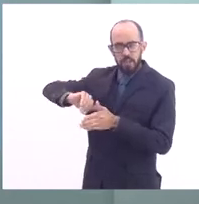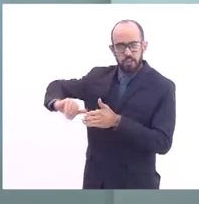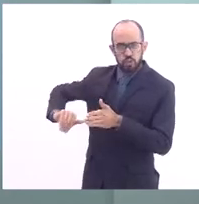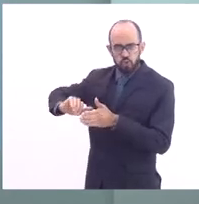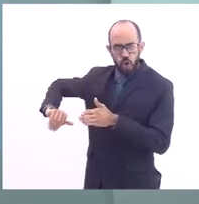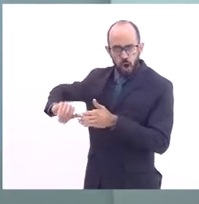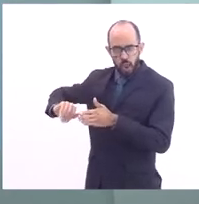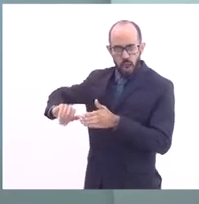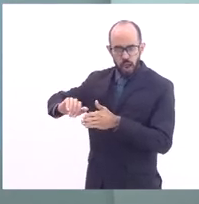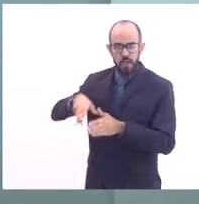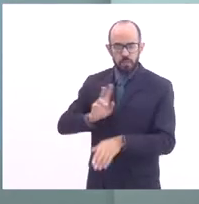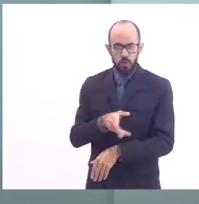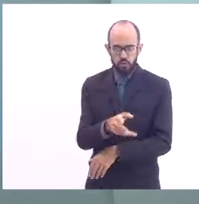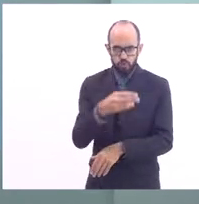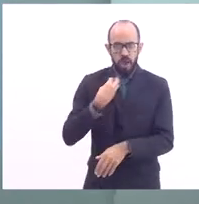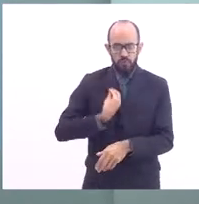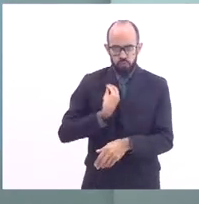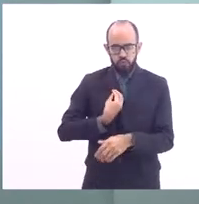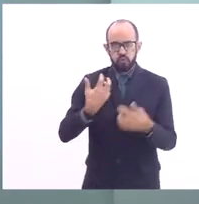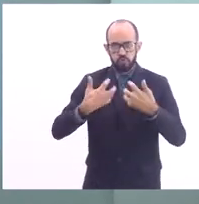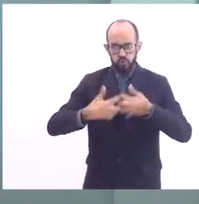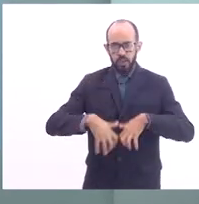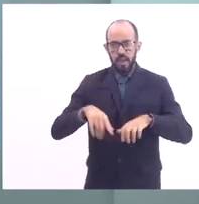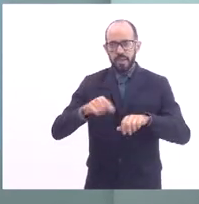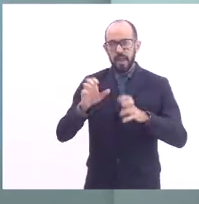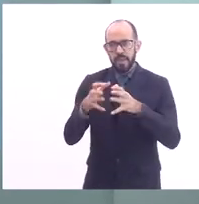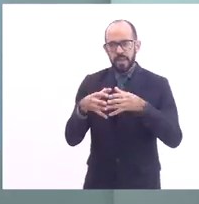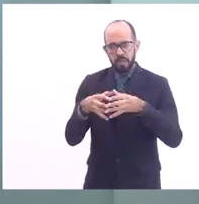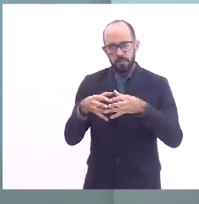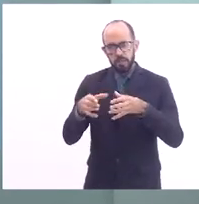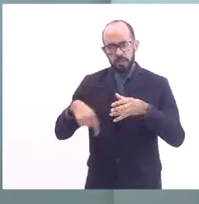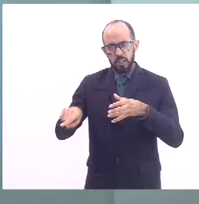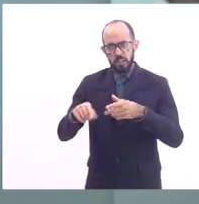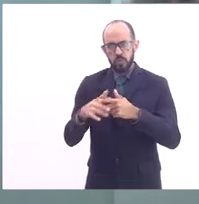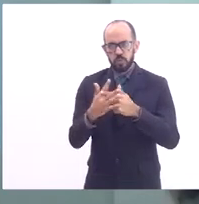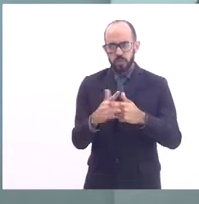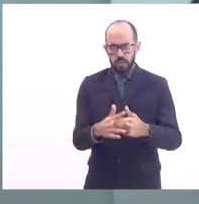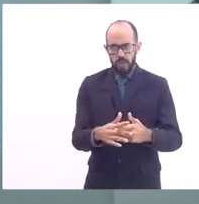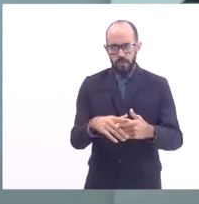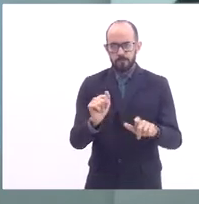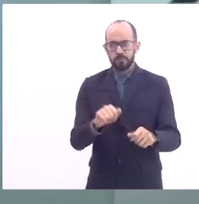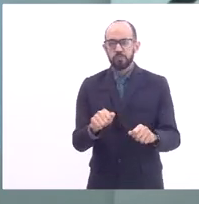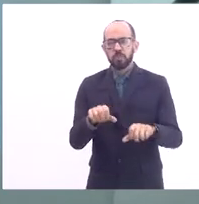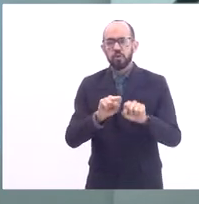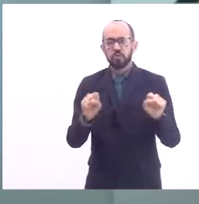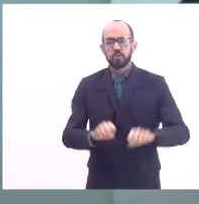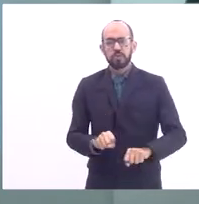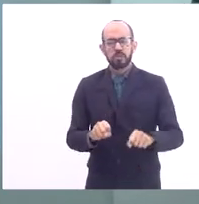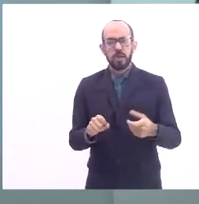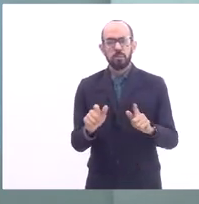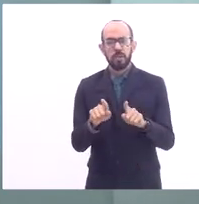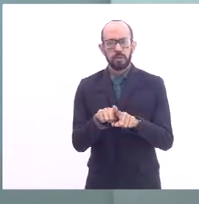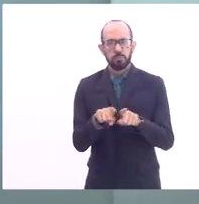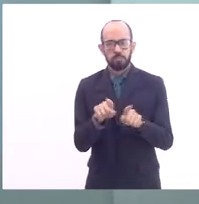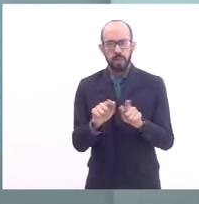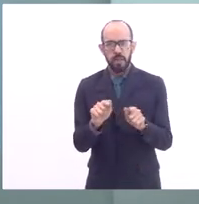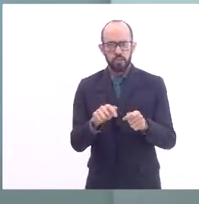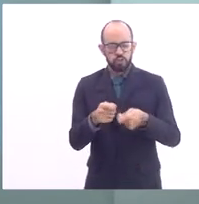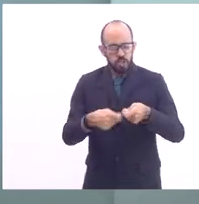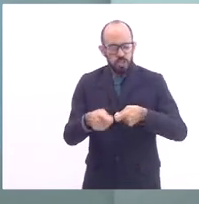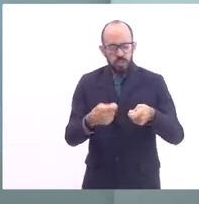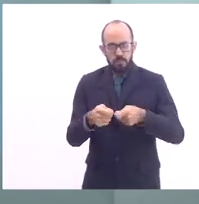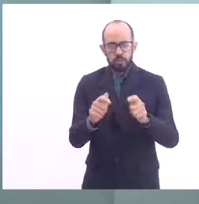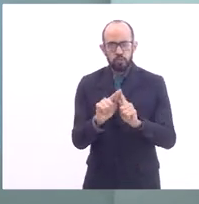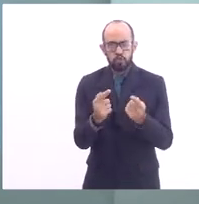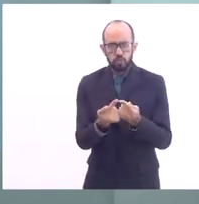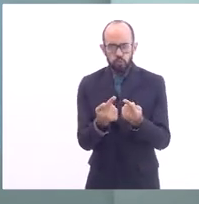né, e despacho automático, né, que é feito direto para o nosso sistema de agrupamento e a parte de direcionamento de turmas. Pode passar, por favor?